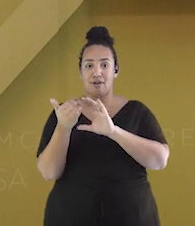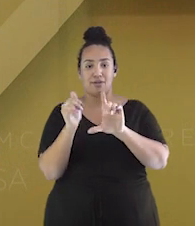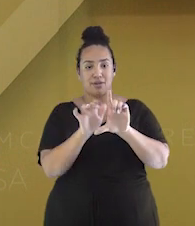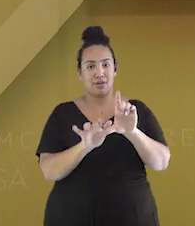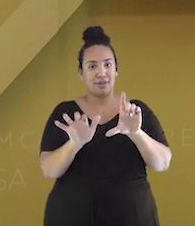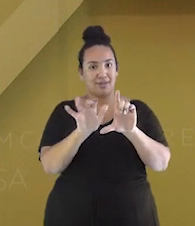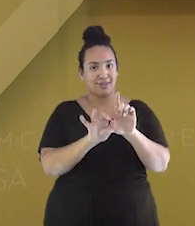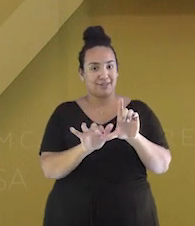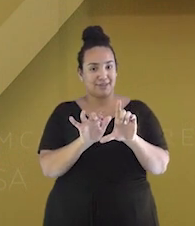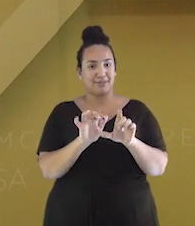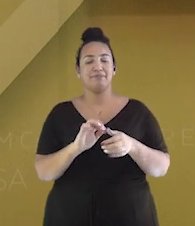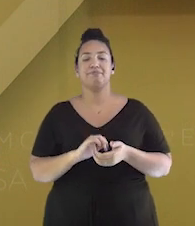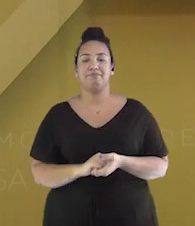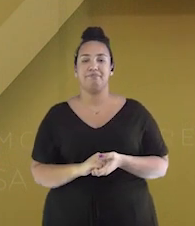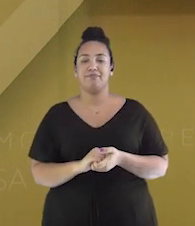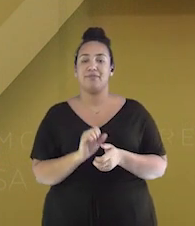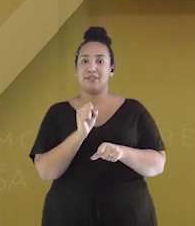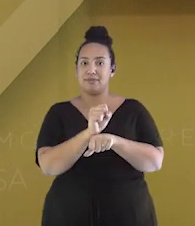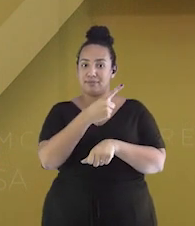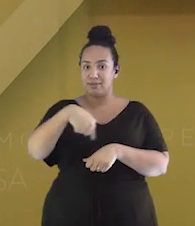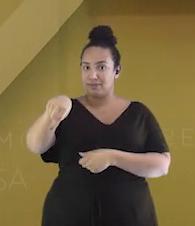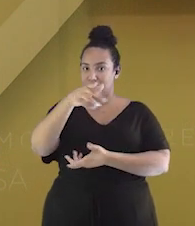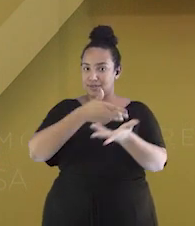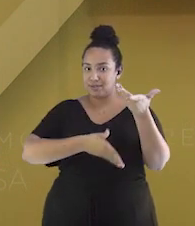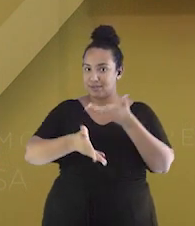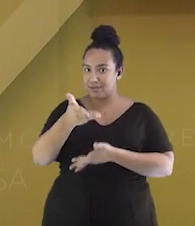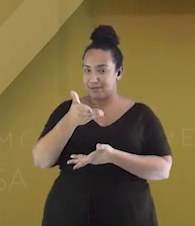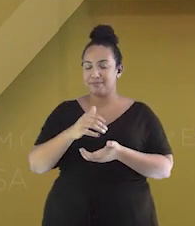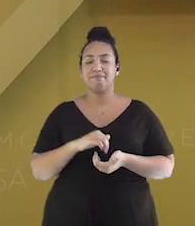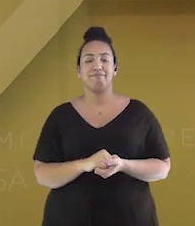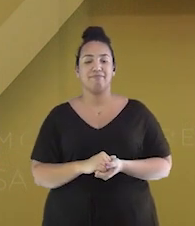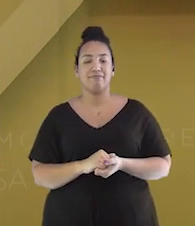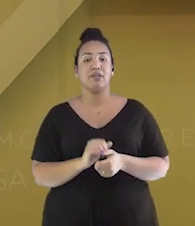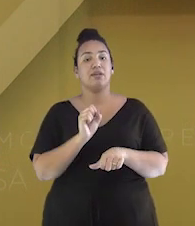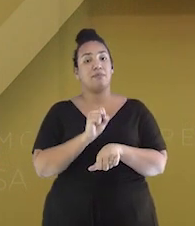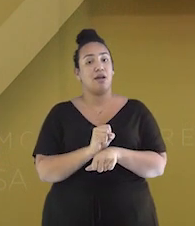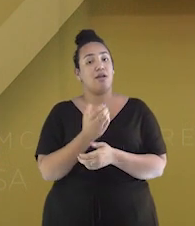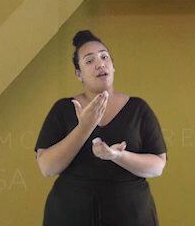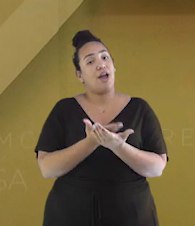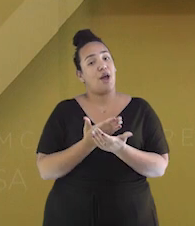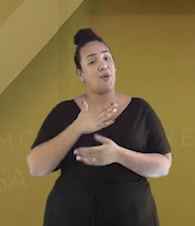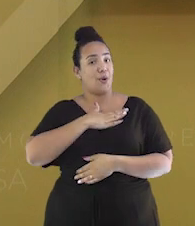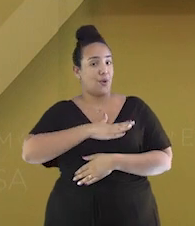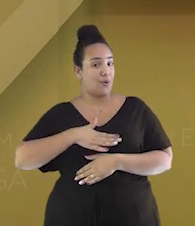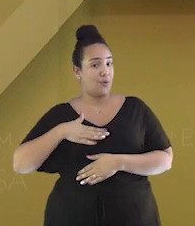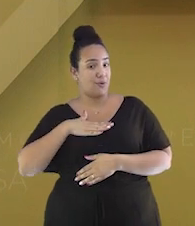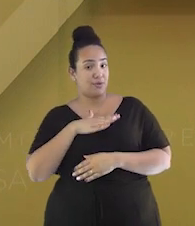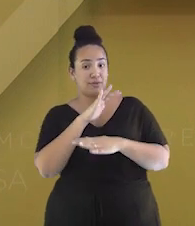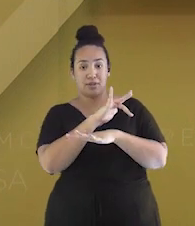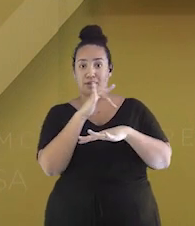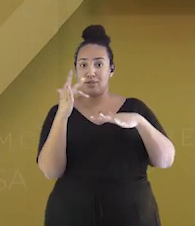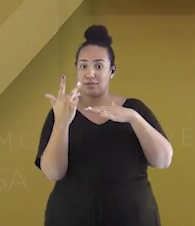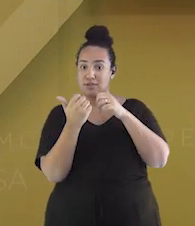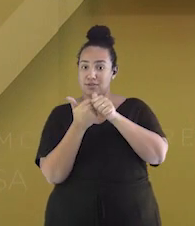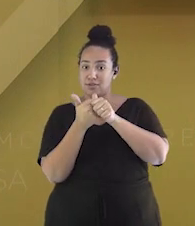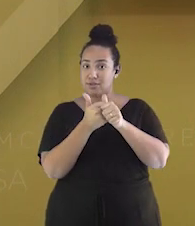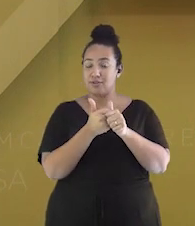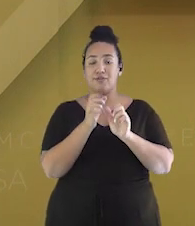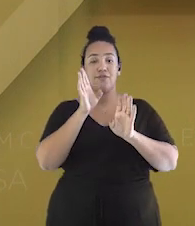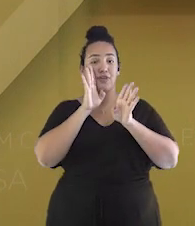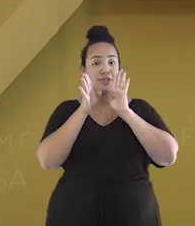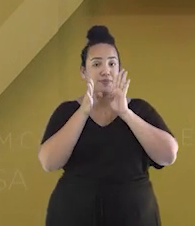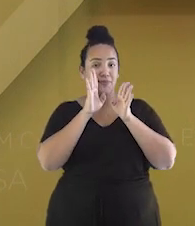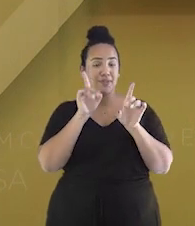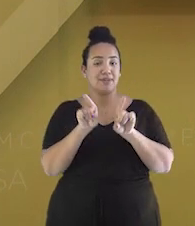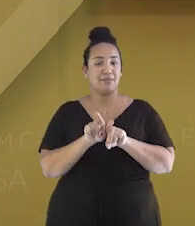Code. Contamos com a sua participação. Eu espero que você tenha gostado da nossa aula. Siga as nossas redes sociais, Facebook